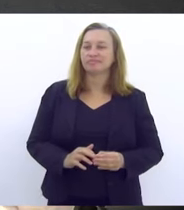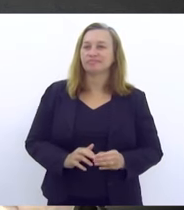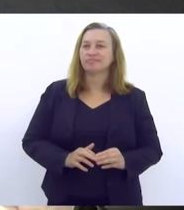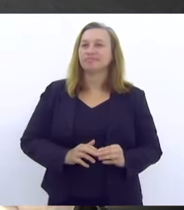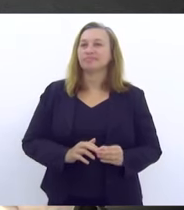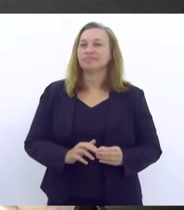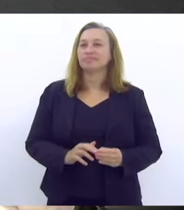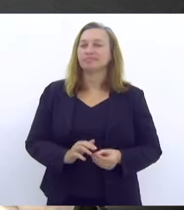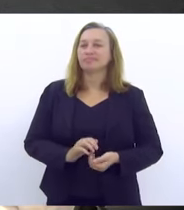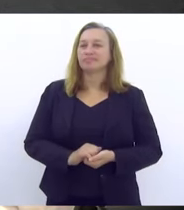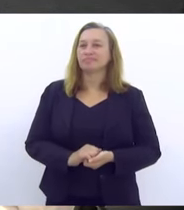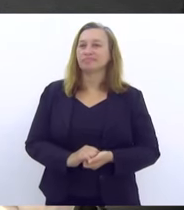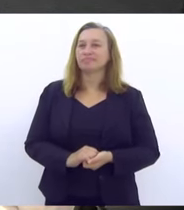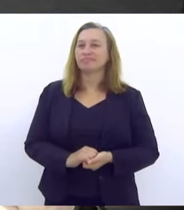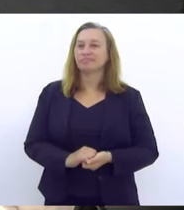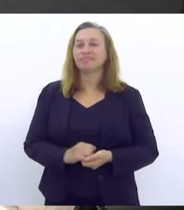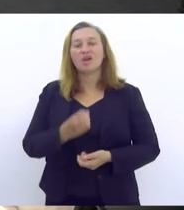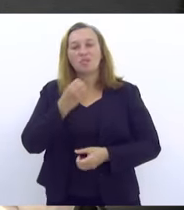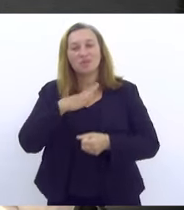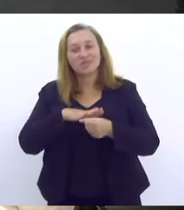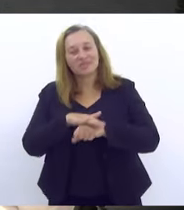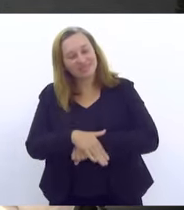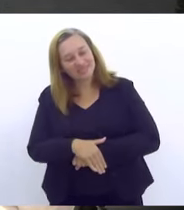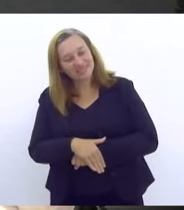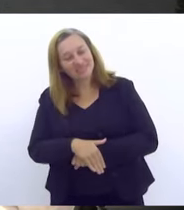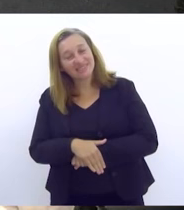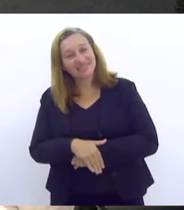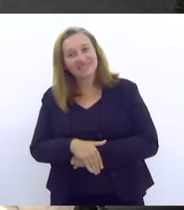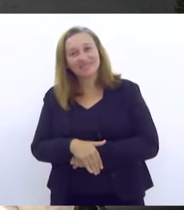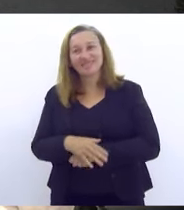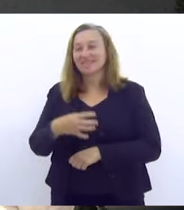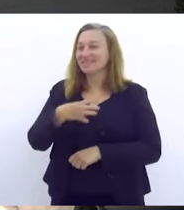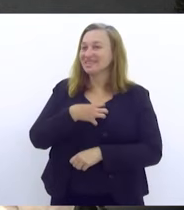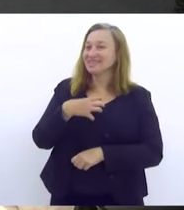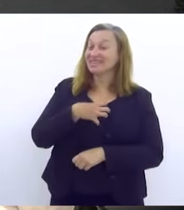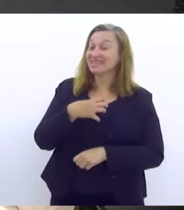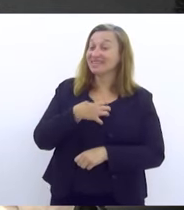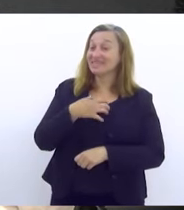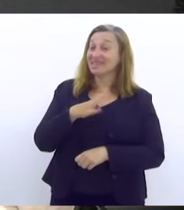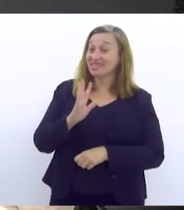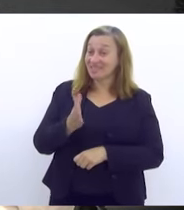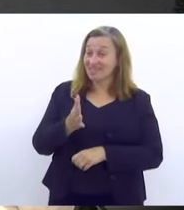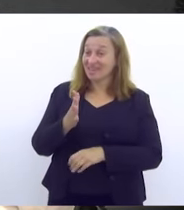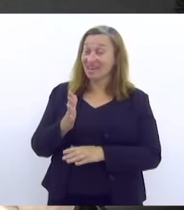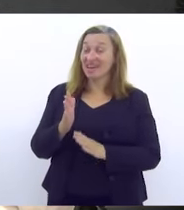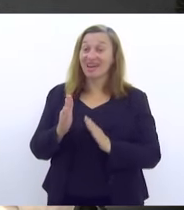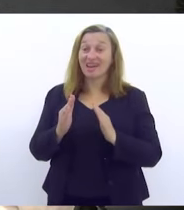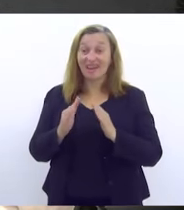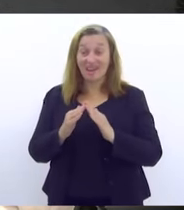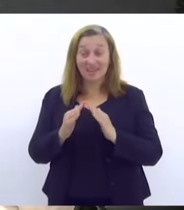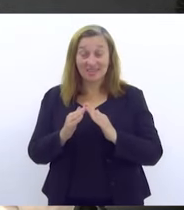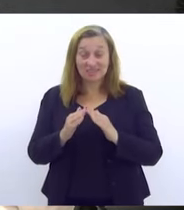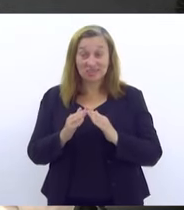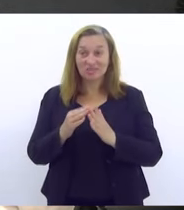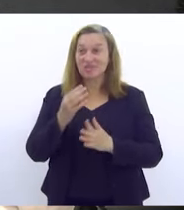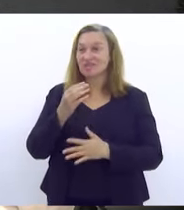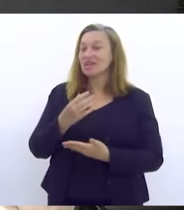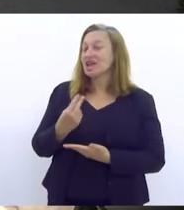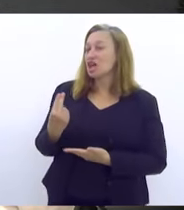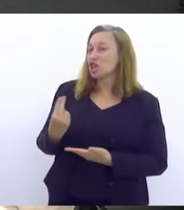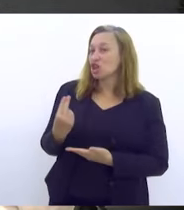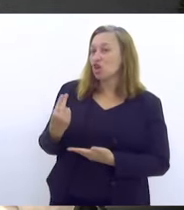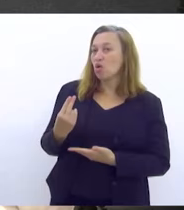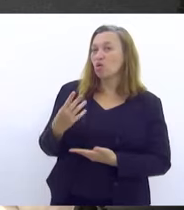Isso. Aí, pronto. Agora foi. Boa noite, agora sim. Estou me sentindo em casa. Que bom. Em nome da tia Ju,